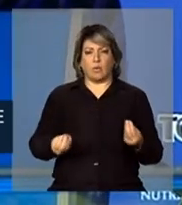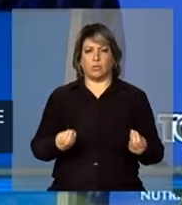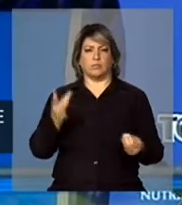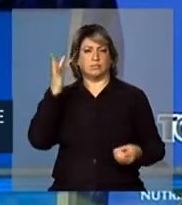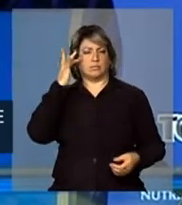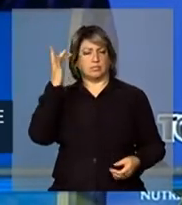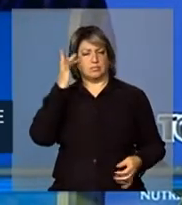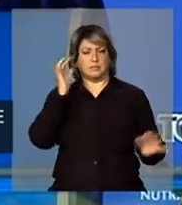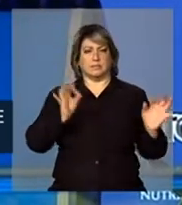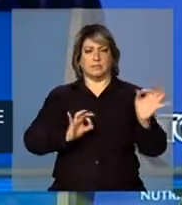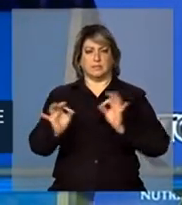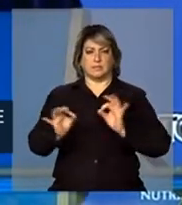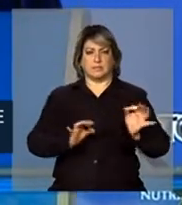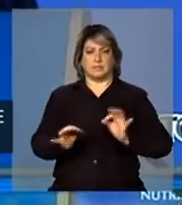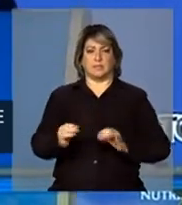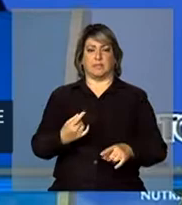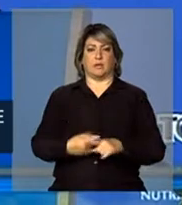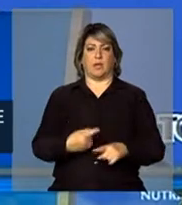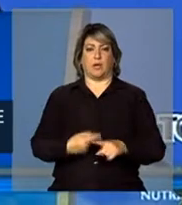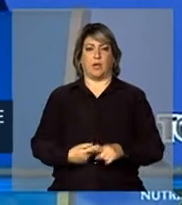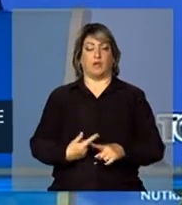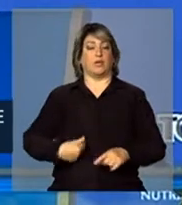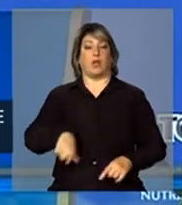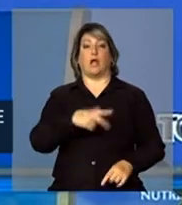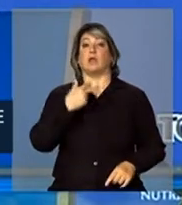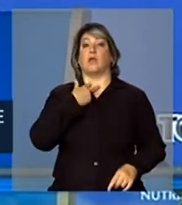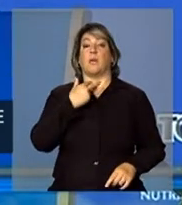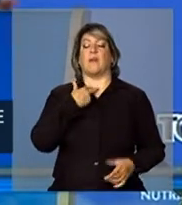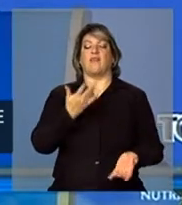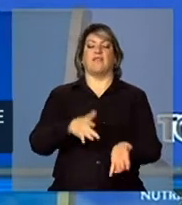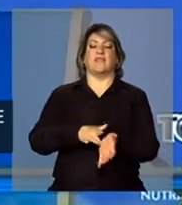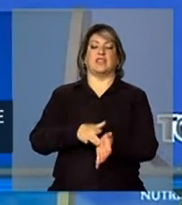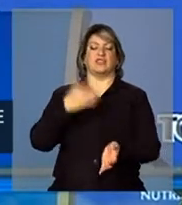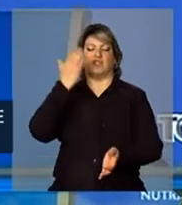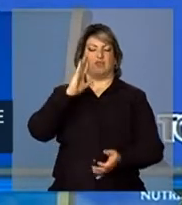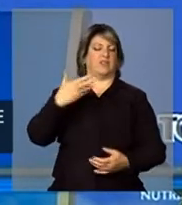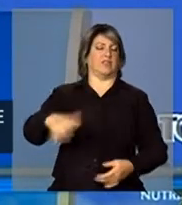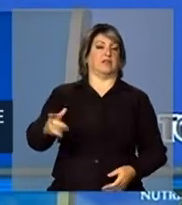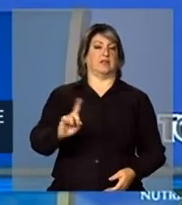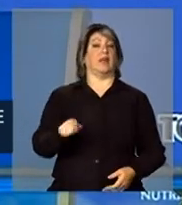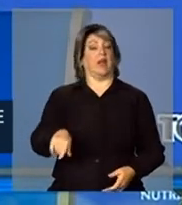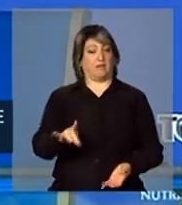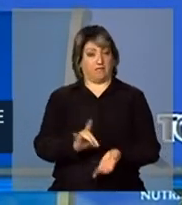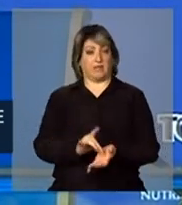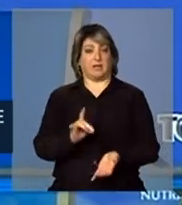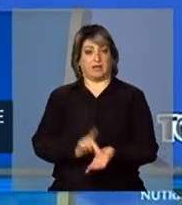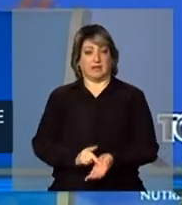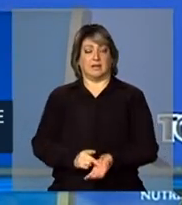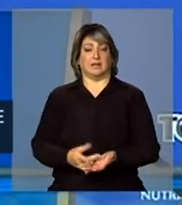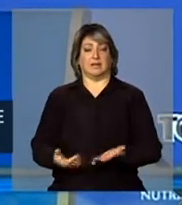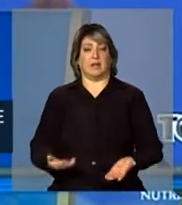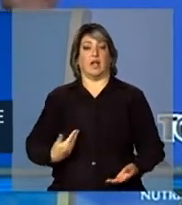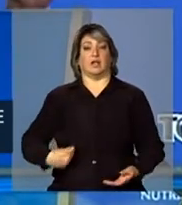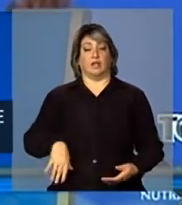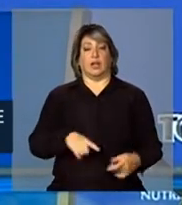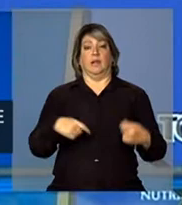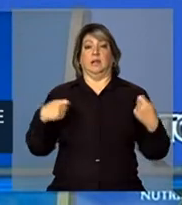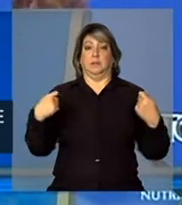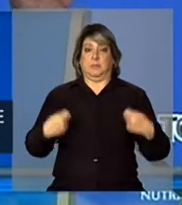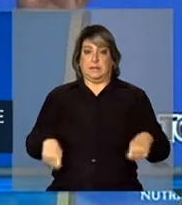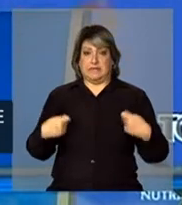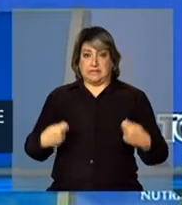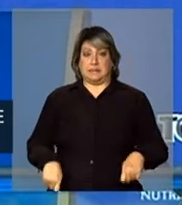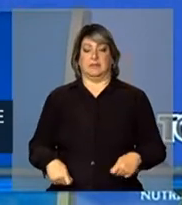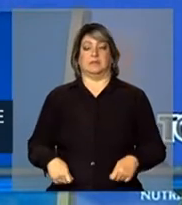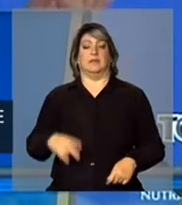qual a gente não pode fingir que não viu, que é a realidade. Nós temos de contemplar a